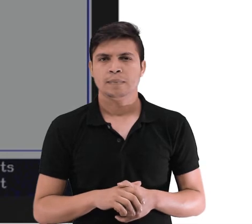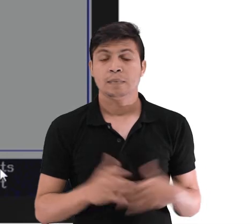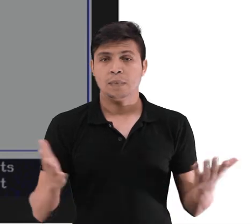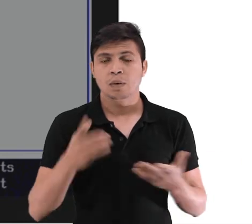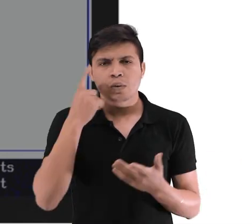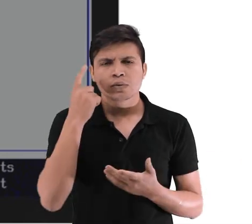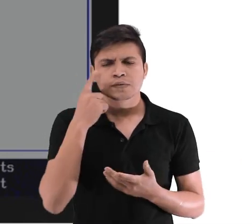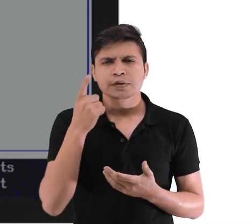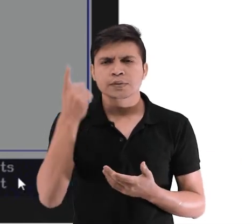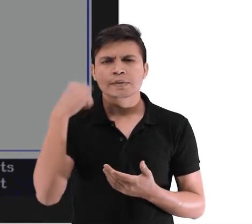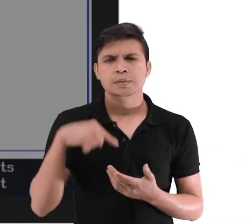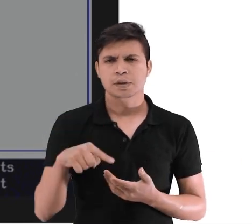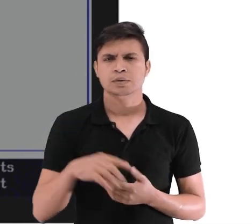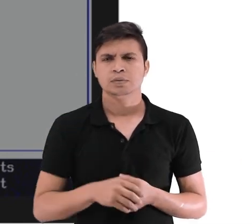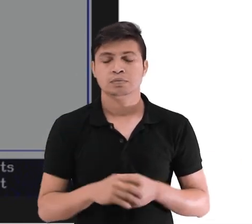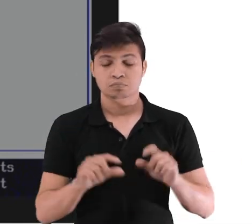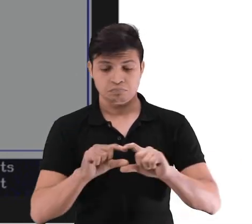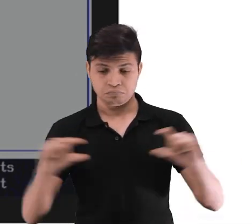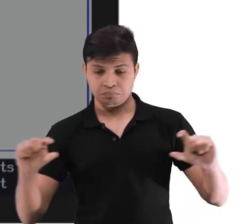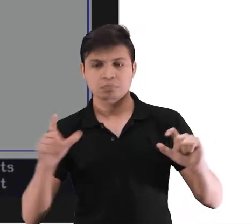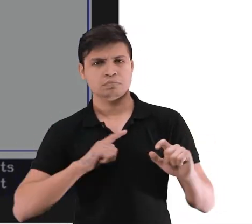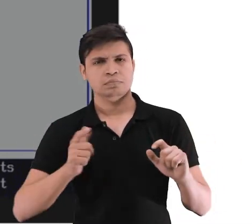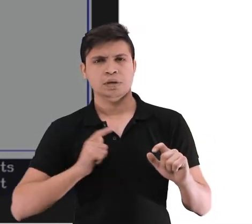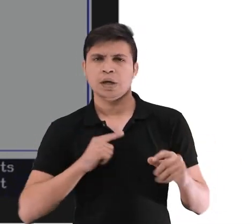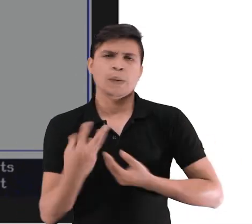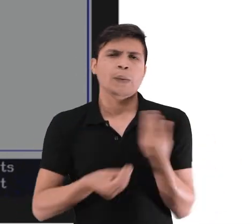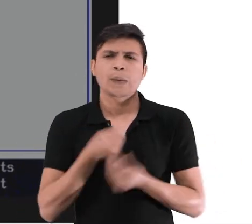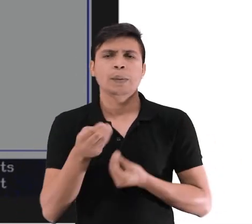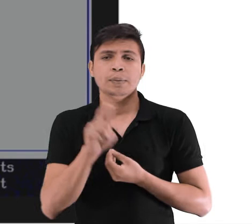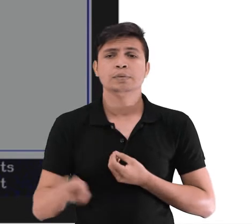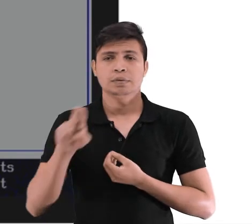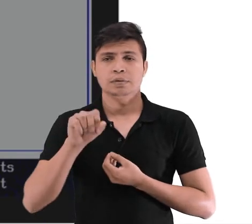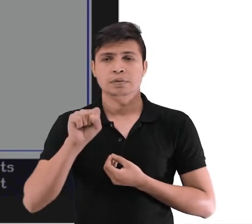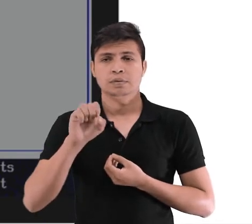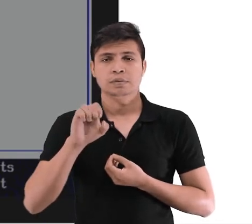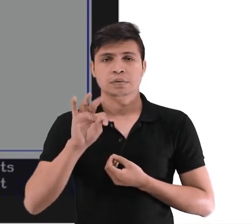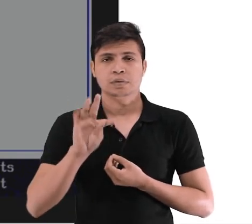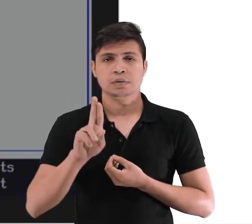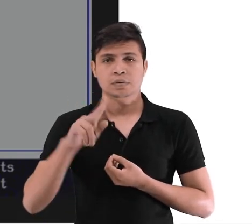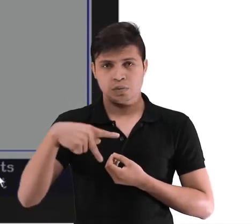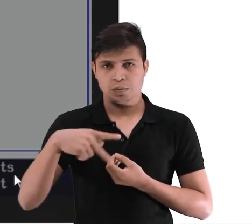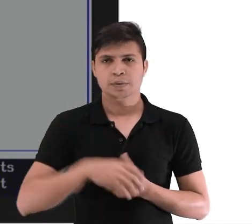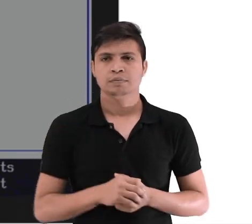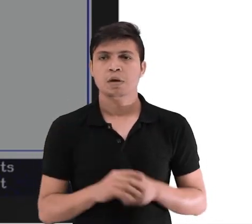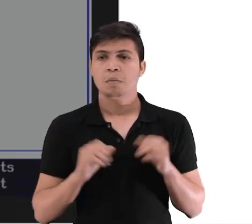embaixo, ele passa as instruções, como mexer aqui no setup. Ou pode vir aqui embaixo, nessa